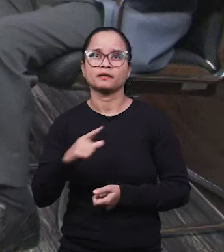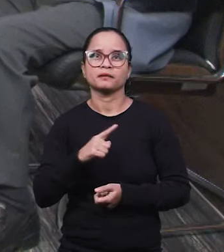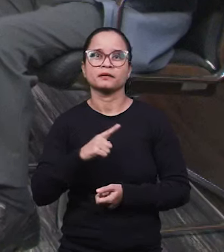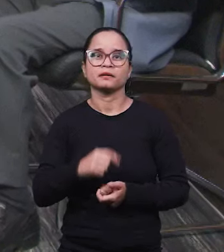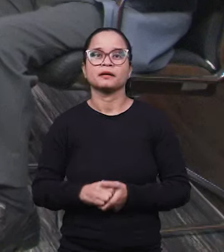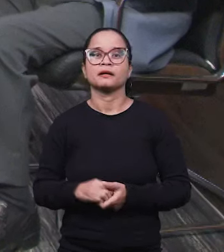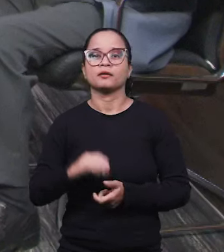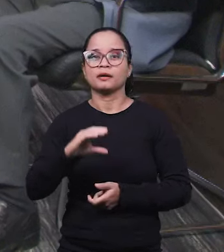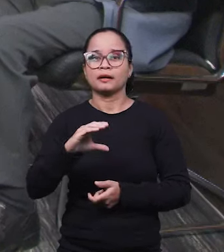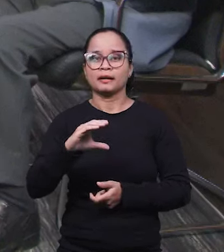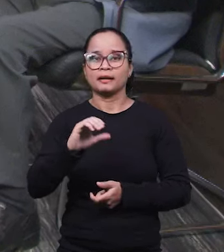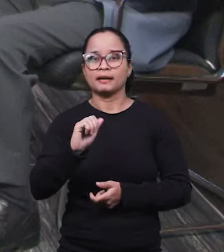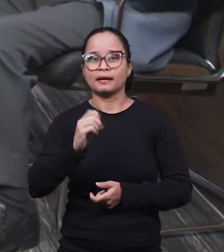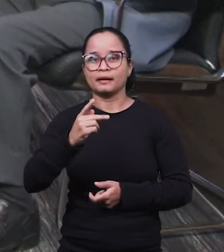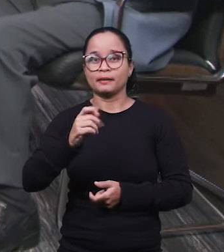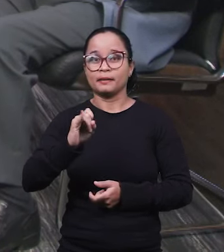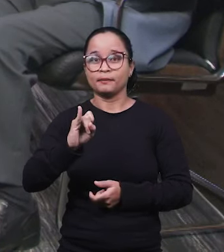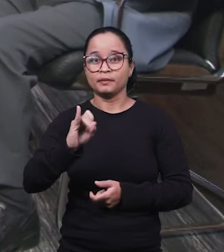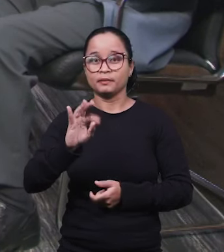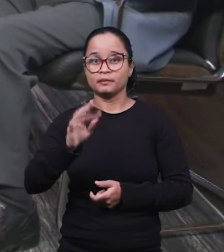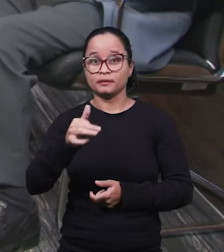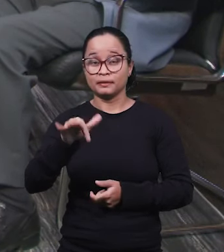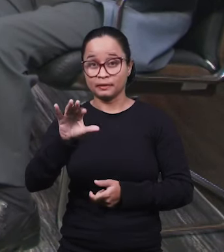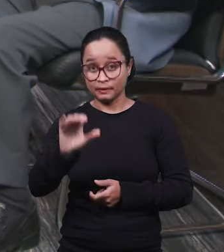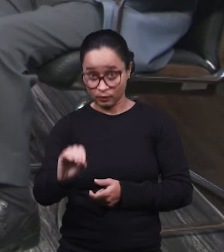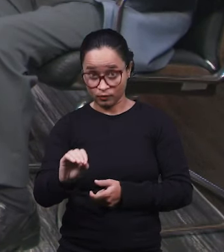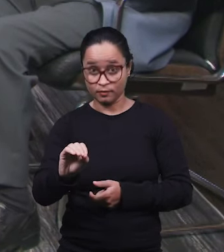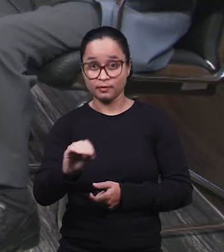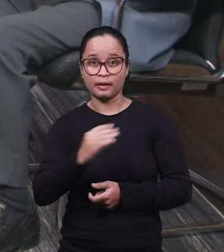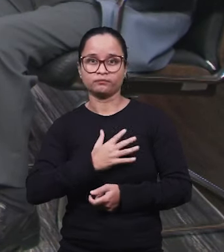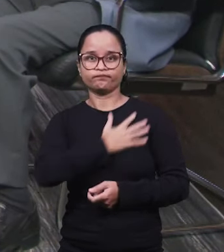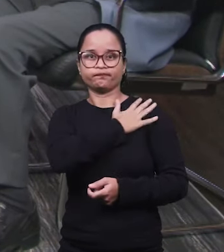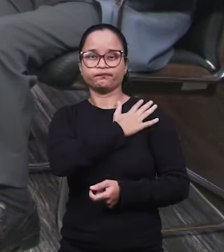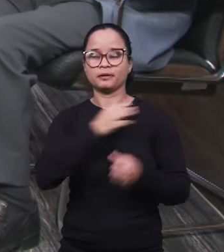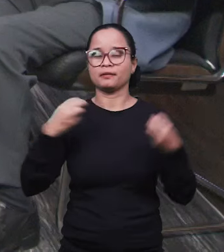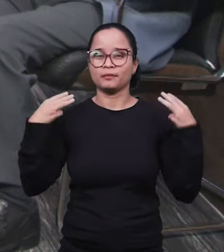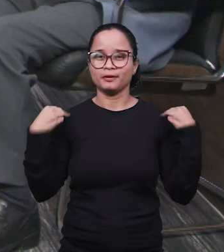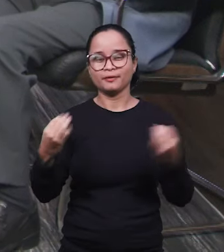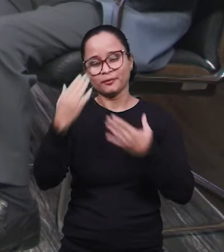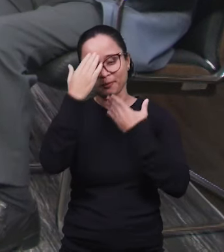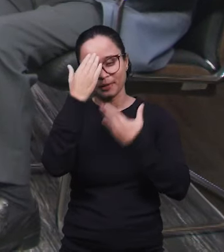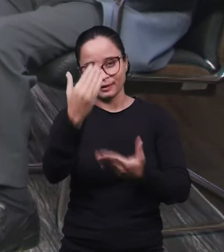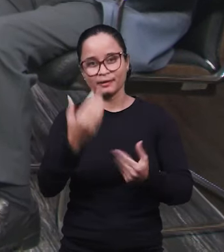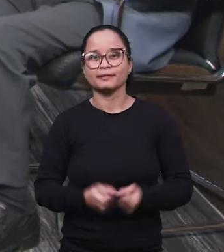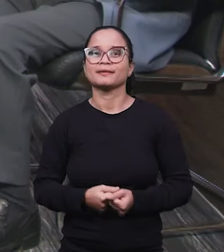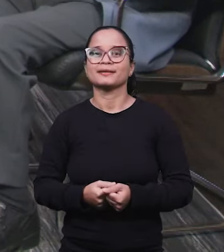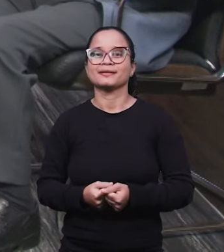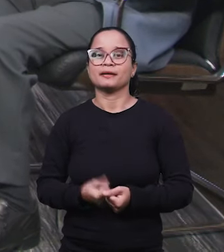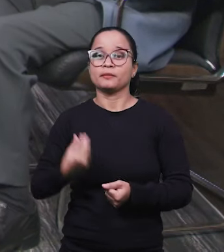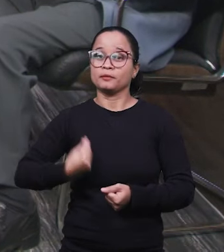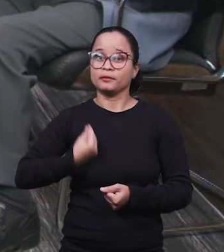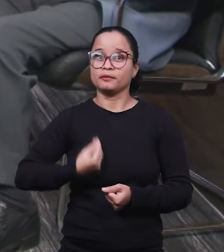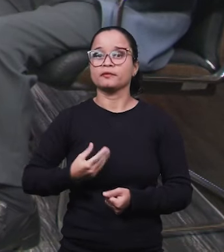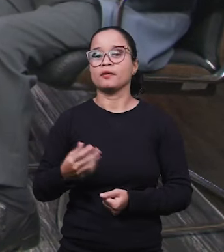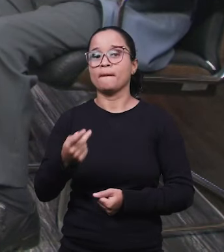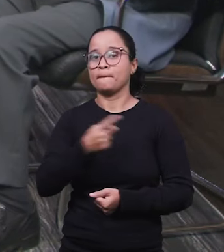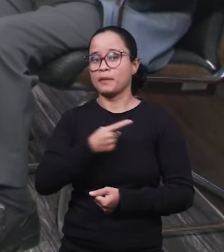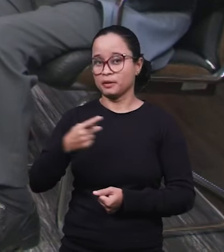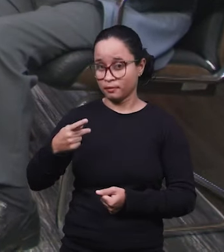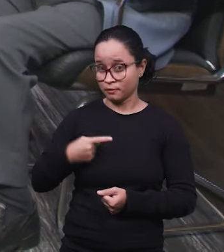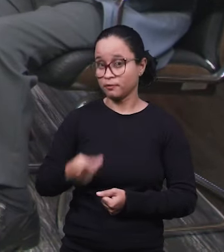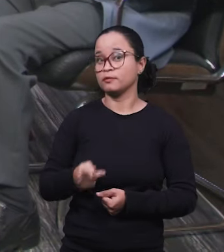de capitão de mar e guerra da Marinha. Pastor João Cidade, muito obrigado pela sua presença. Amém. Muito bem-vindo à paz do Senhor. Paz do Senhor, pastor Gilson,